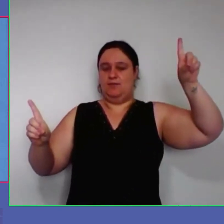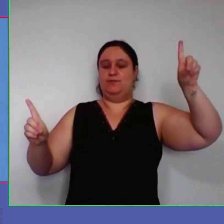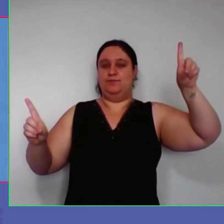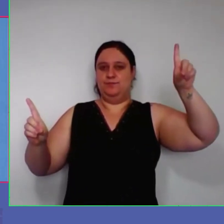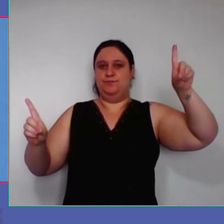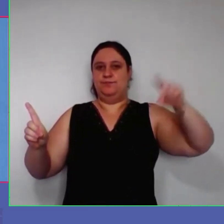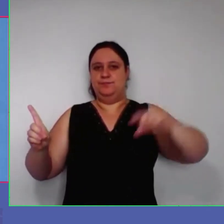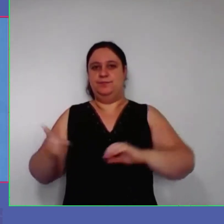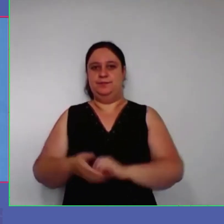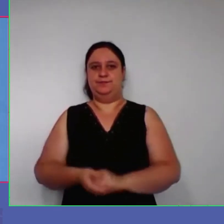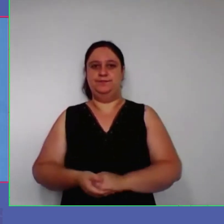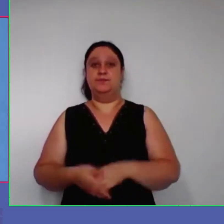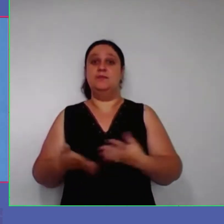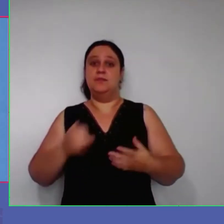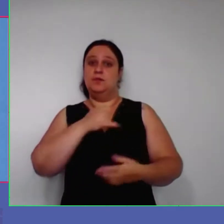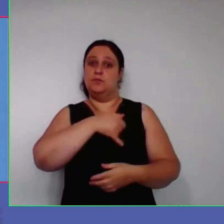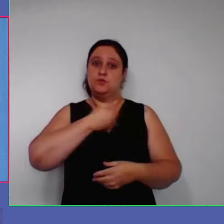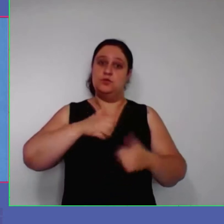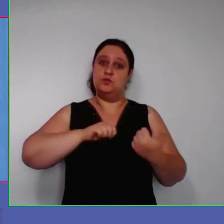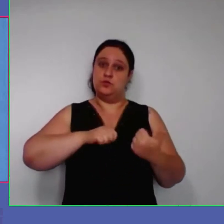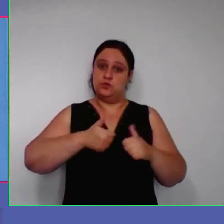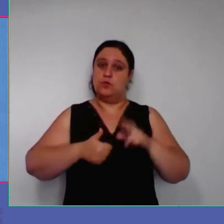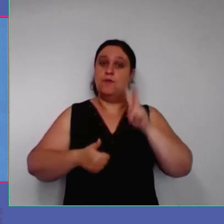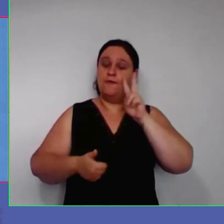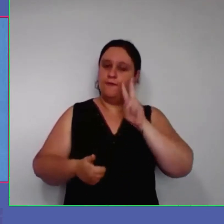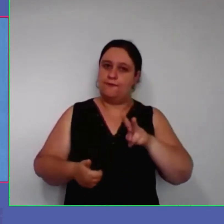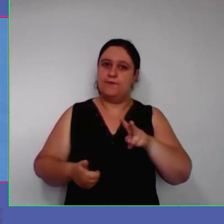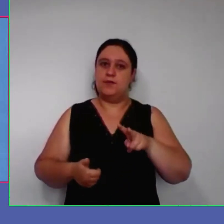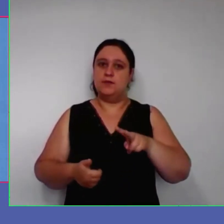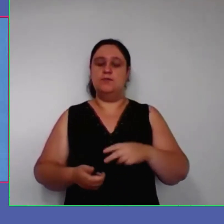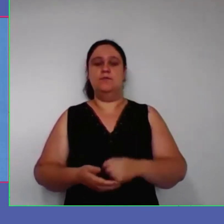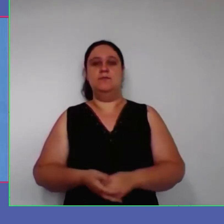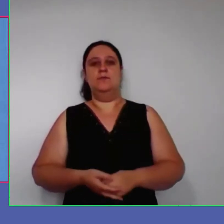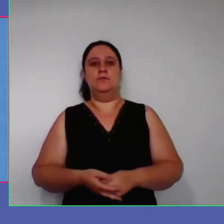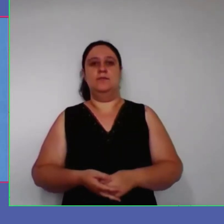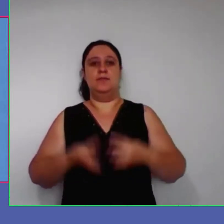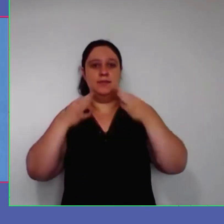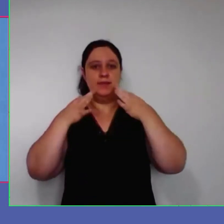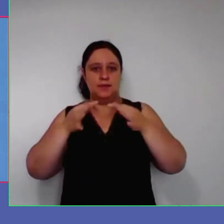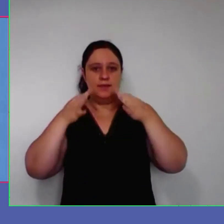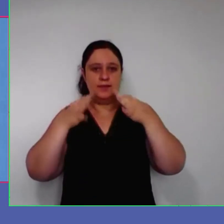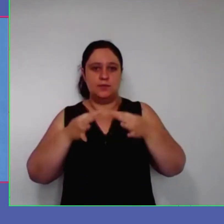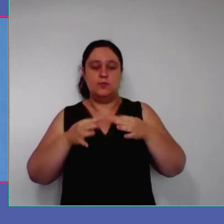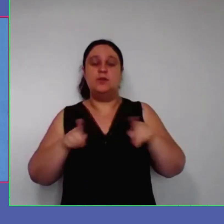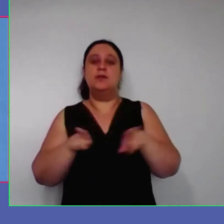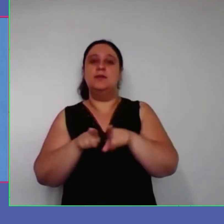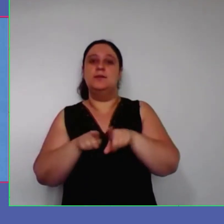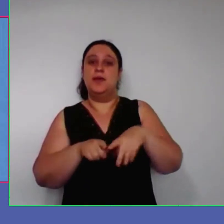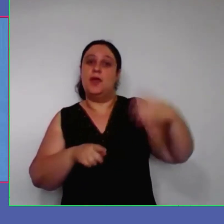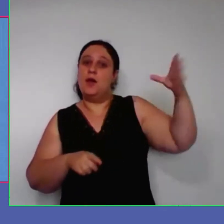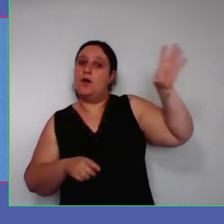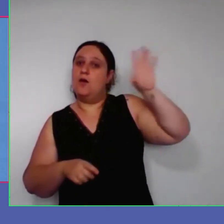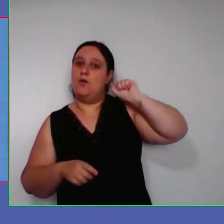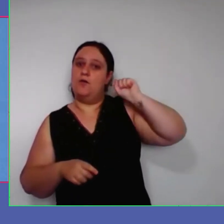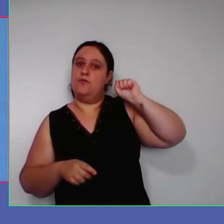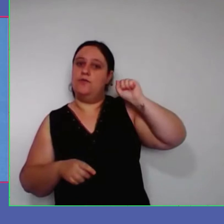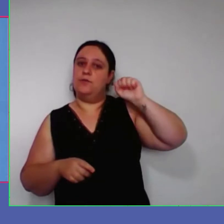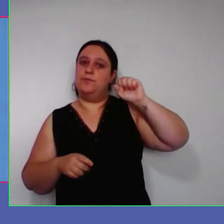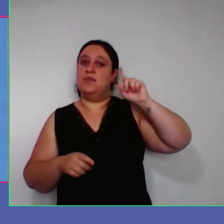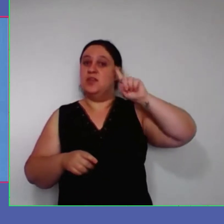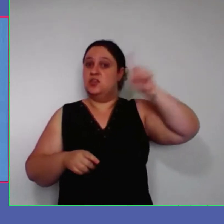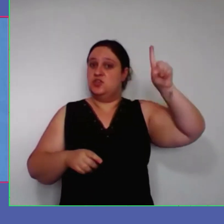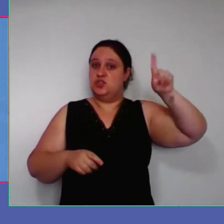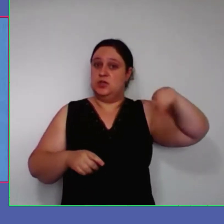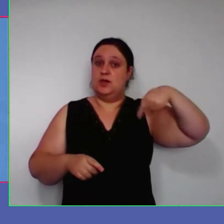João viu, João testemunhou e João ouviu. No dia seguinte estava João outra vez